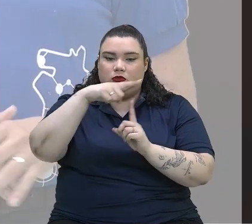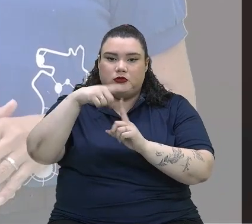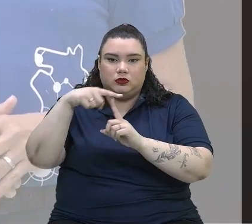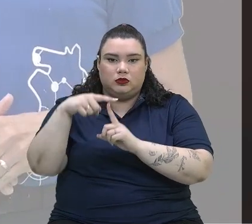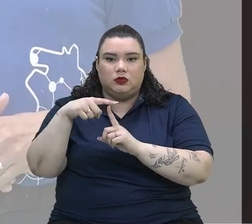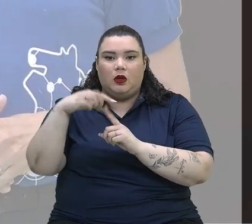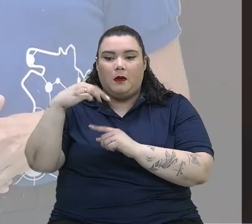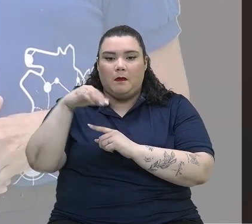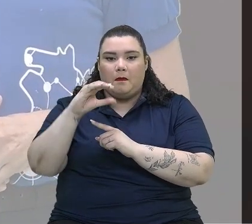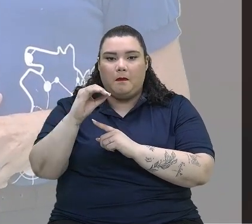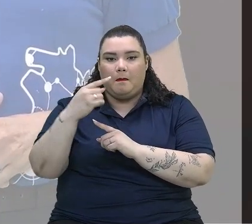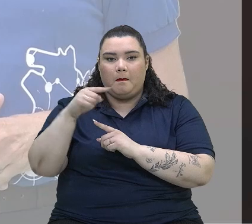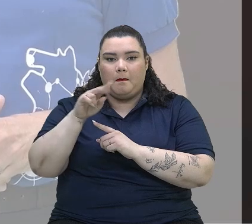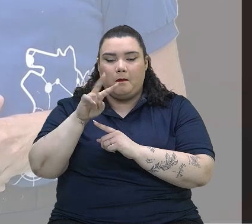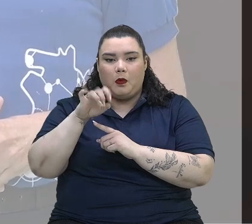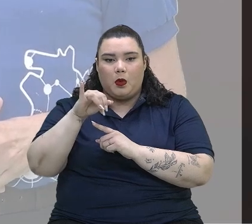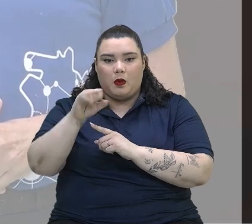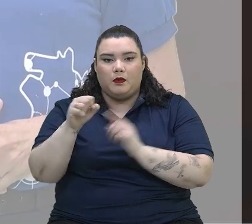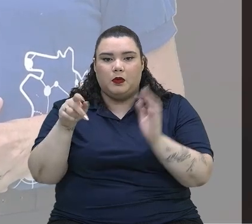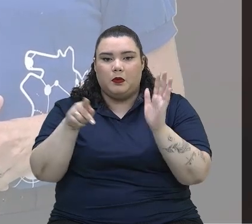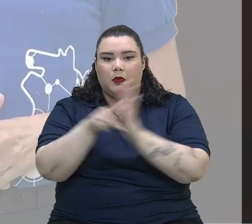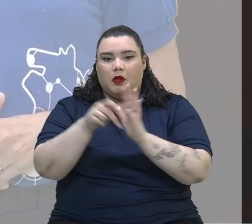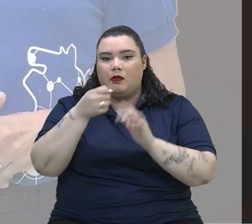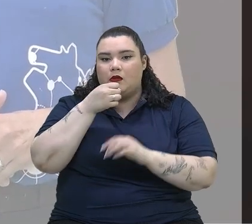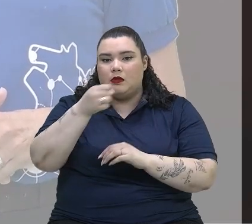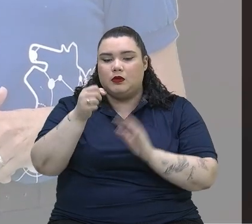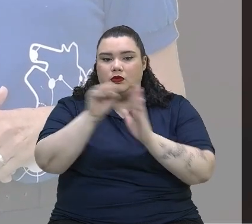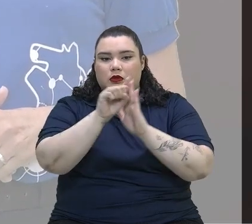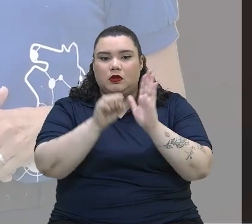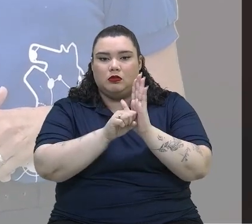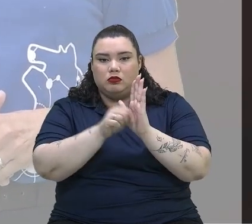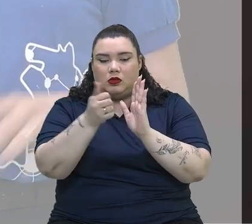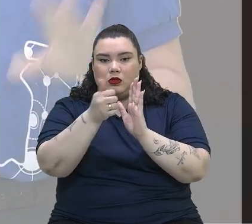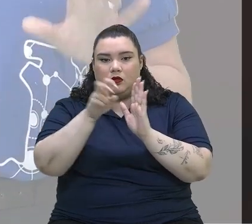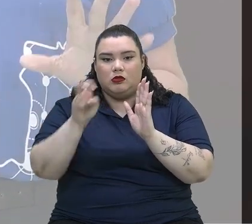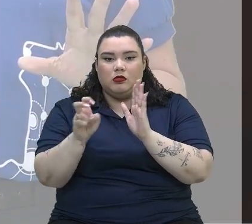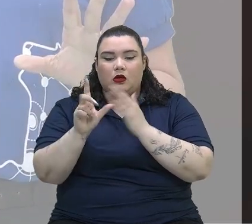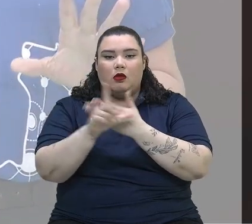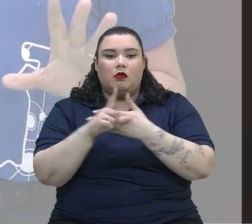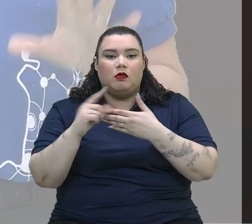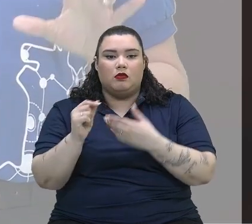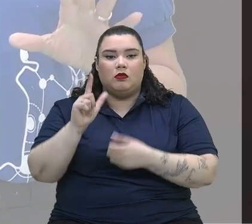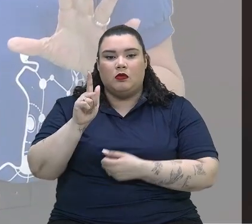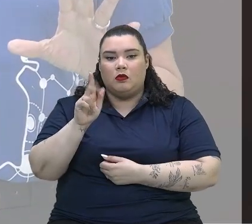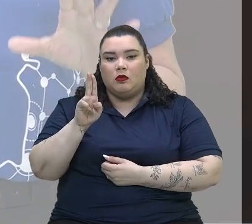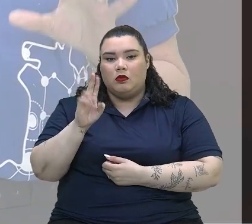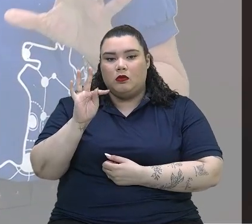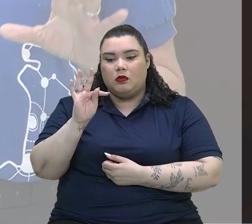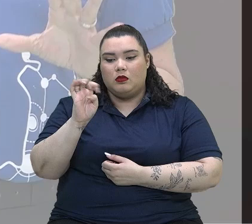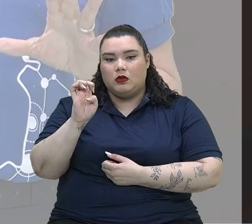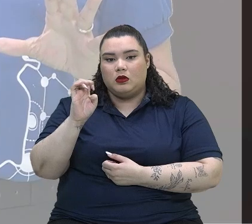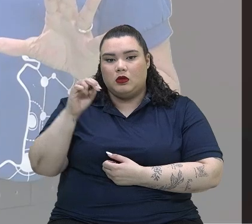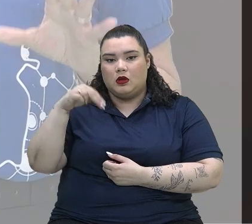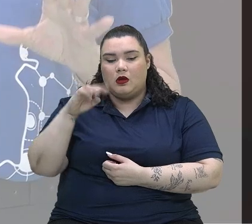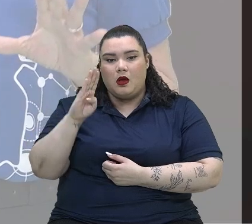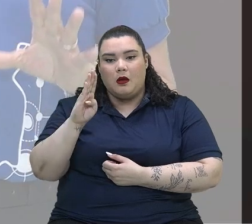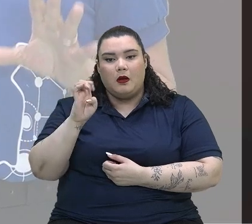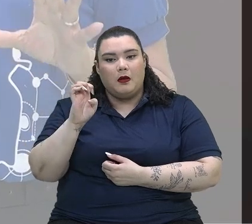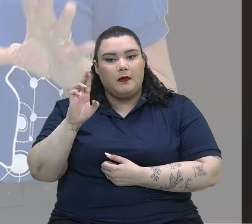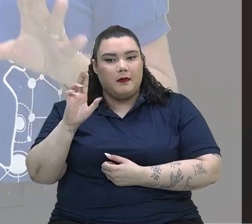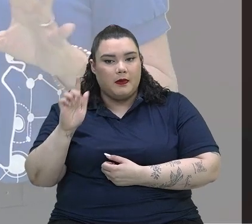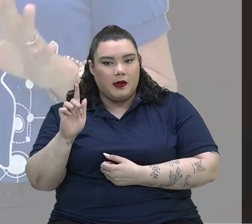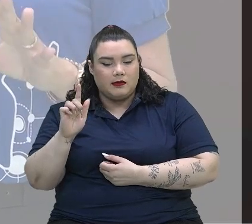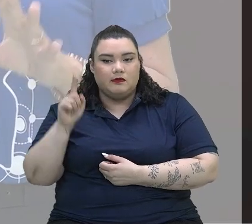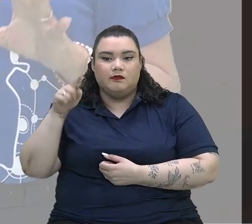dos tipos móveis de imprensa no século XV por Gutenberg. Opa, é uma